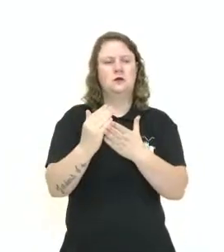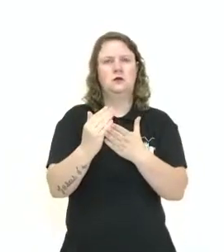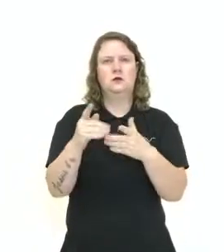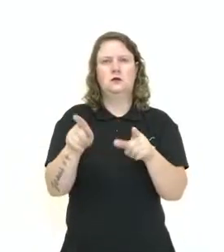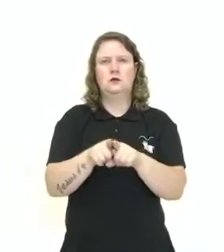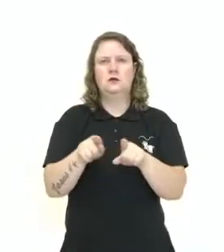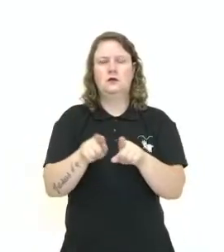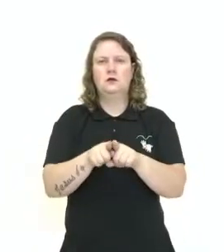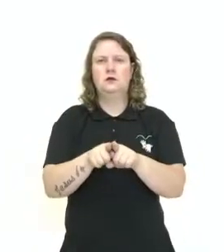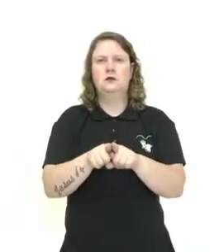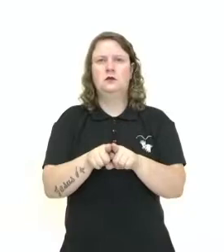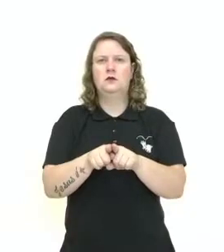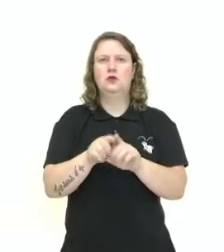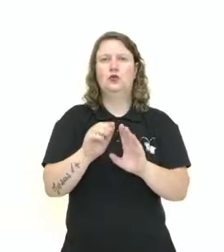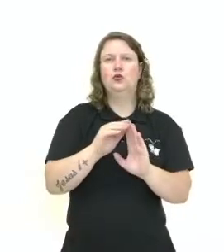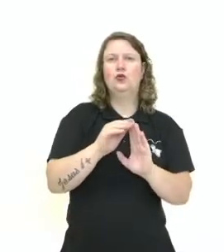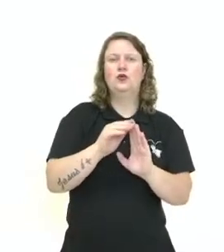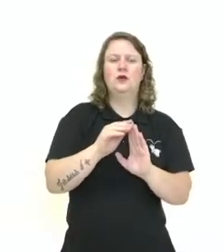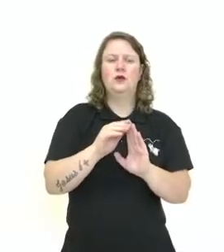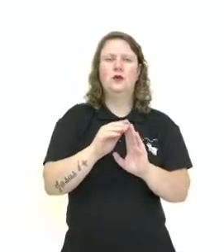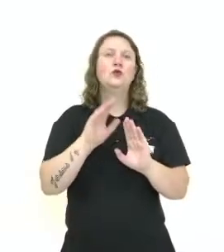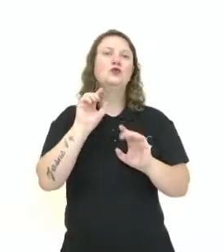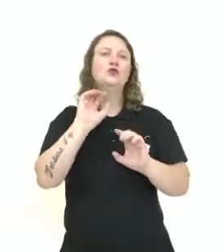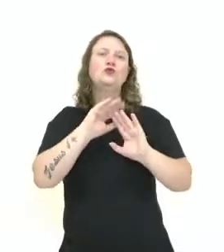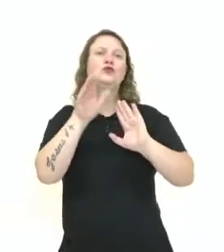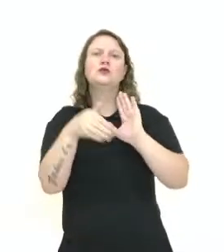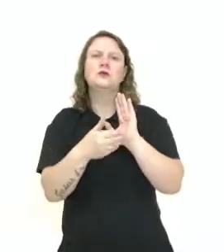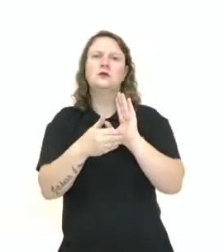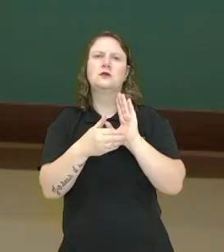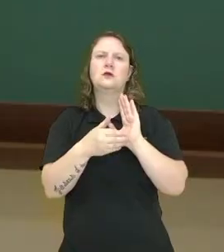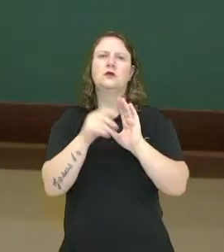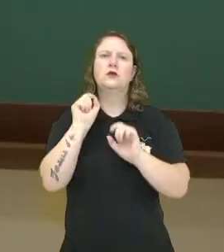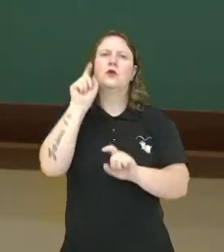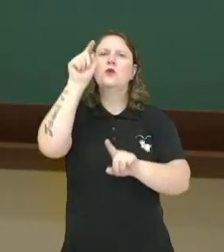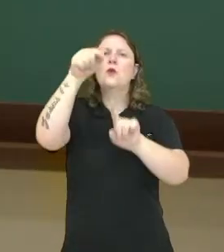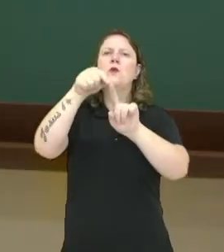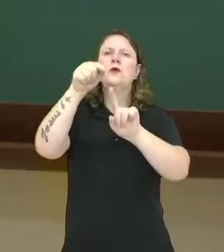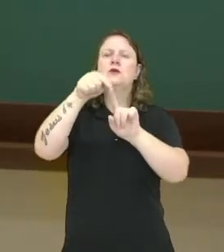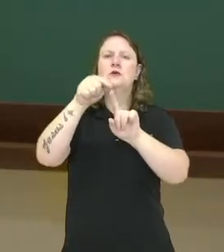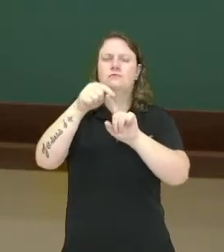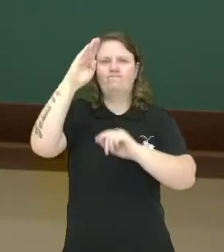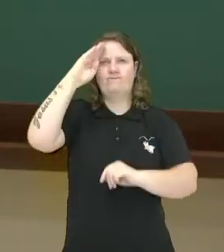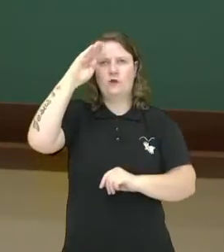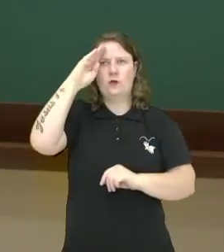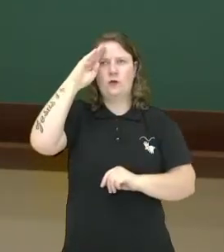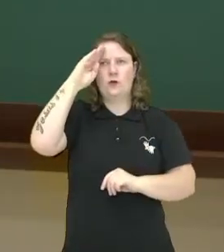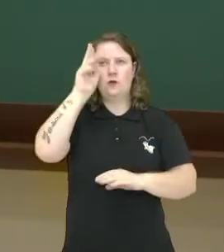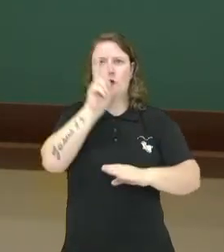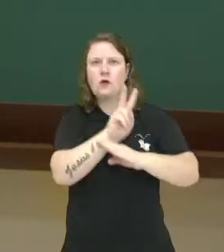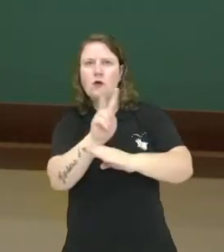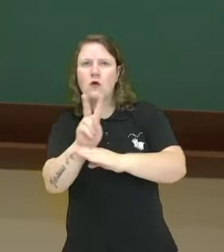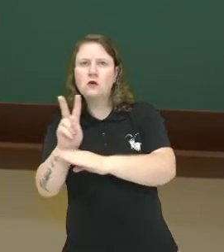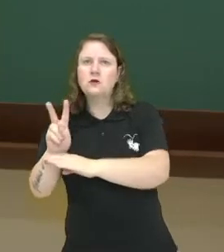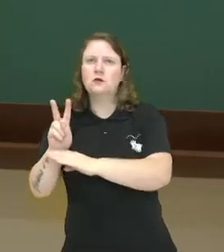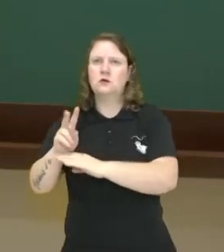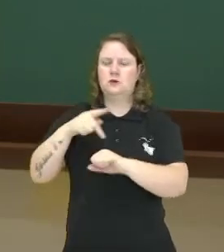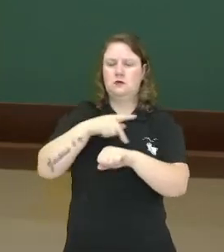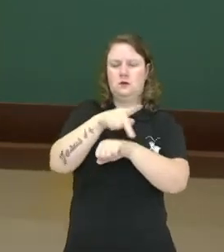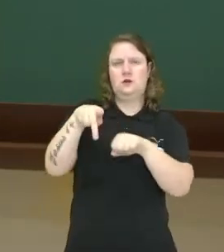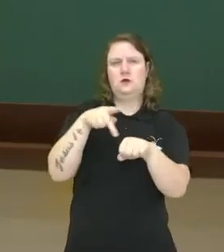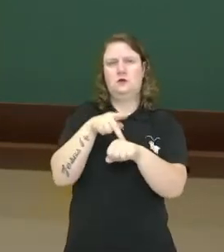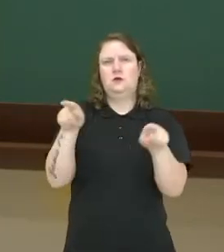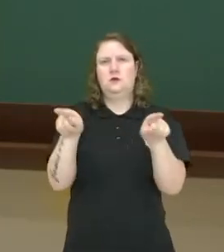Então, toda essa função ali que a gente tem das Forças Armadas é para manutenção da soberania e